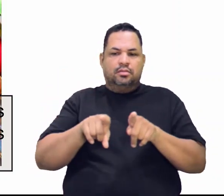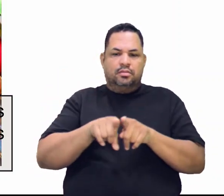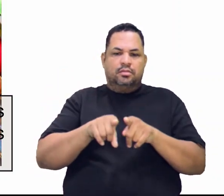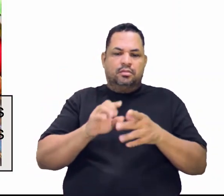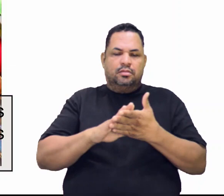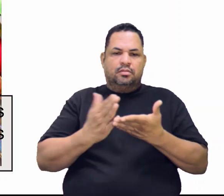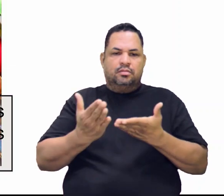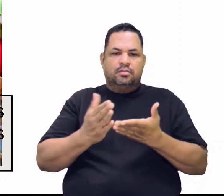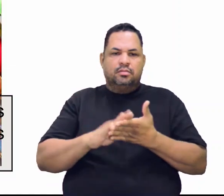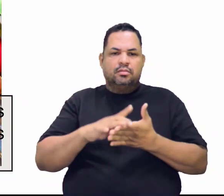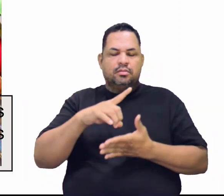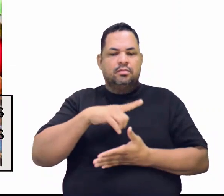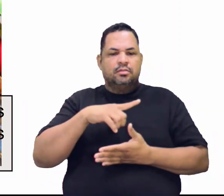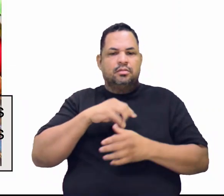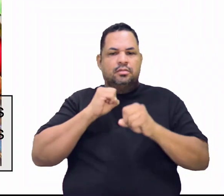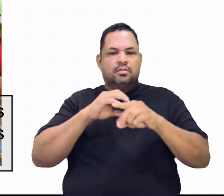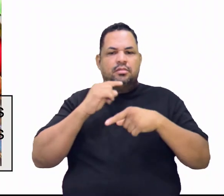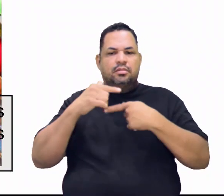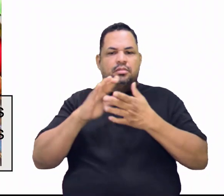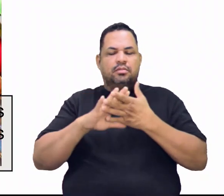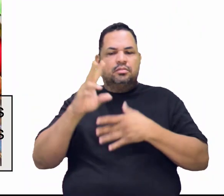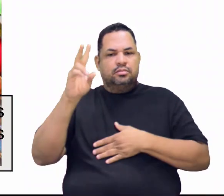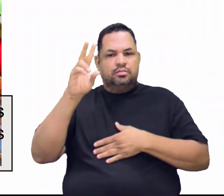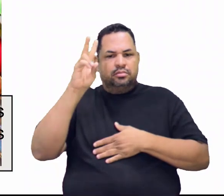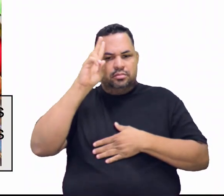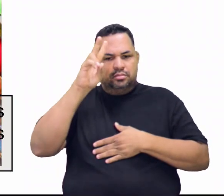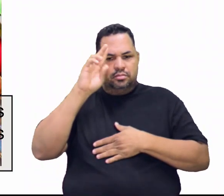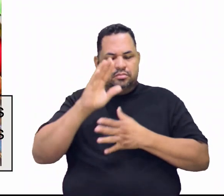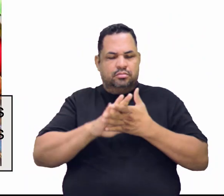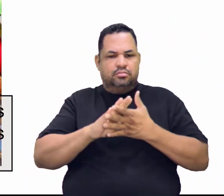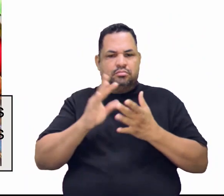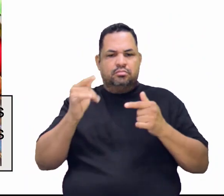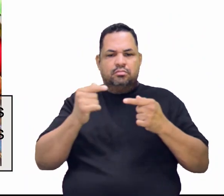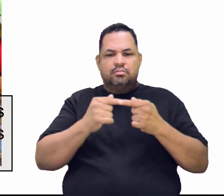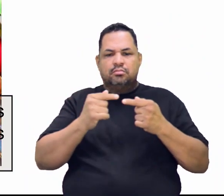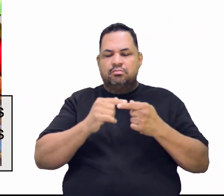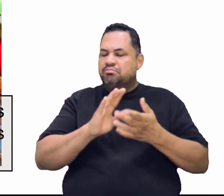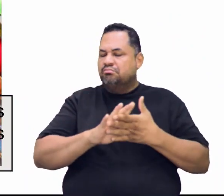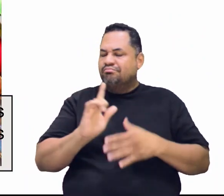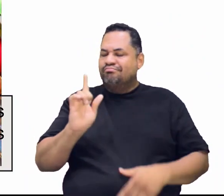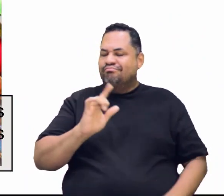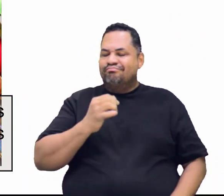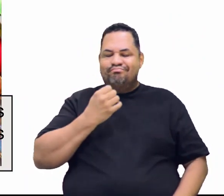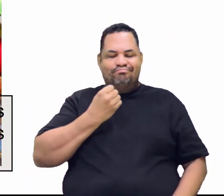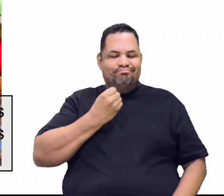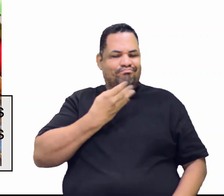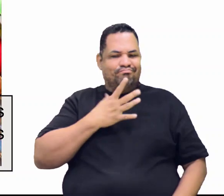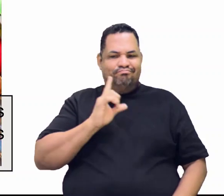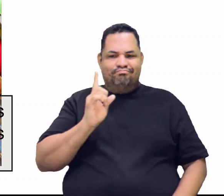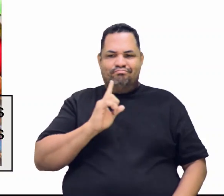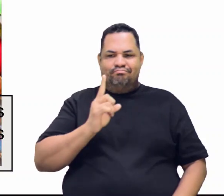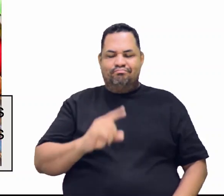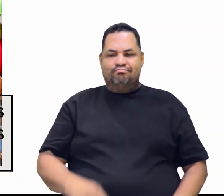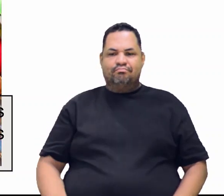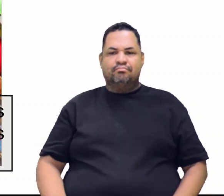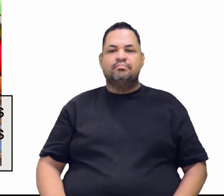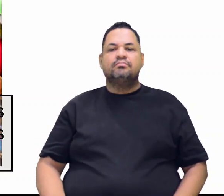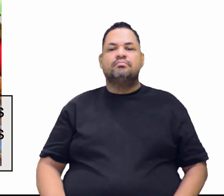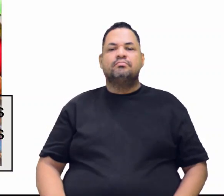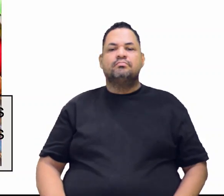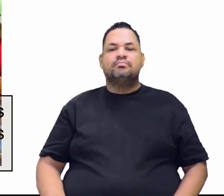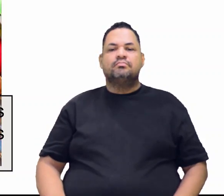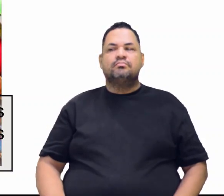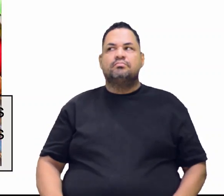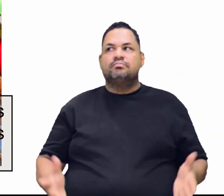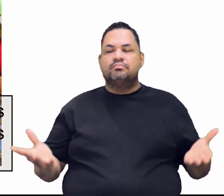também repassando essas histórias desse contato que não foi nada satisfatório. Fechou? Então, com isso,